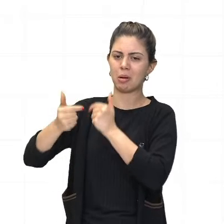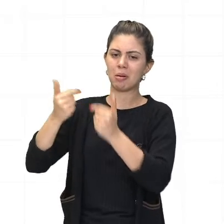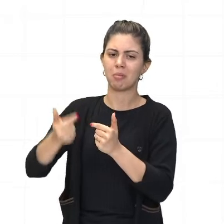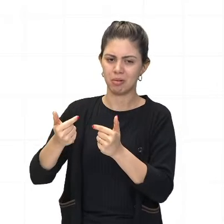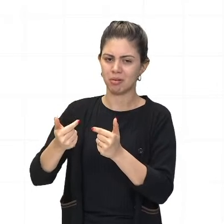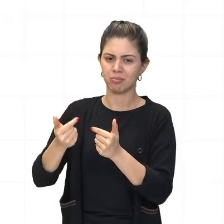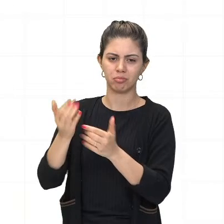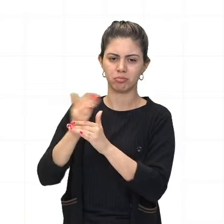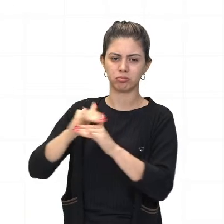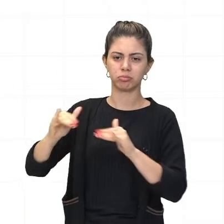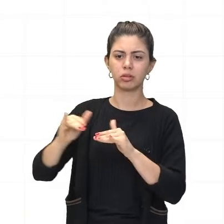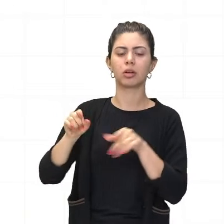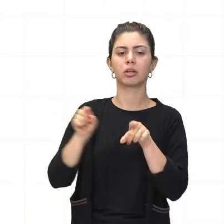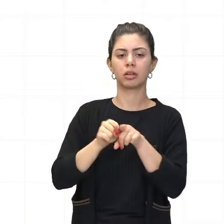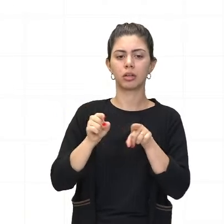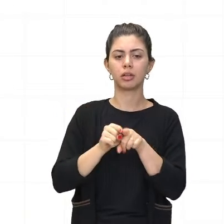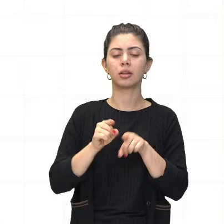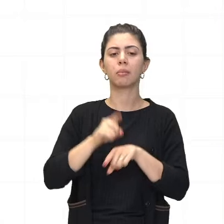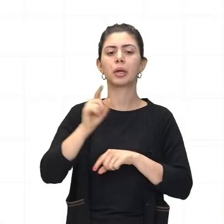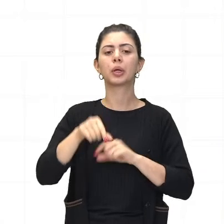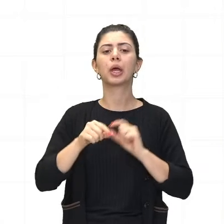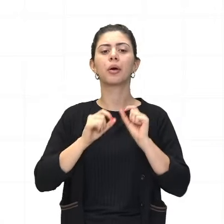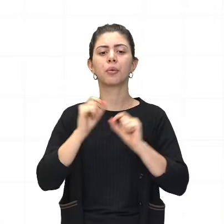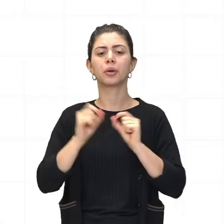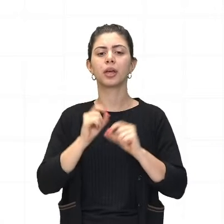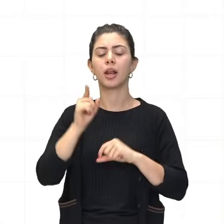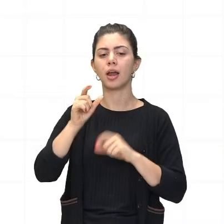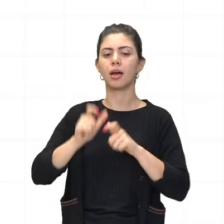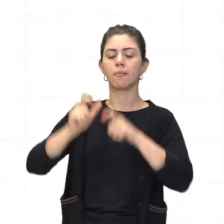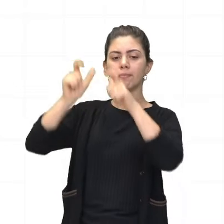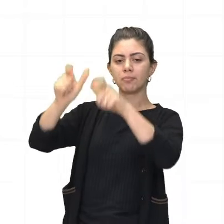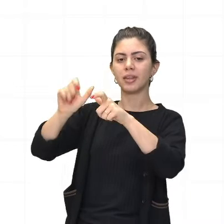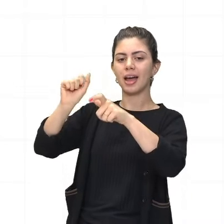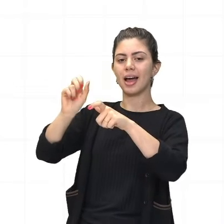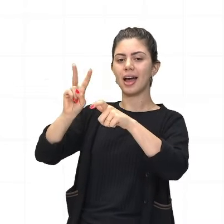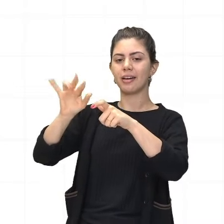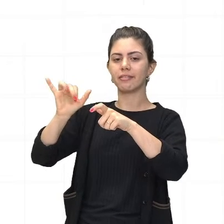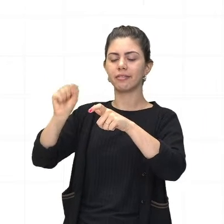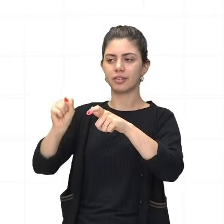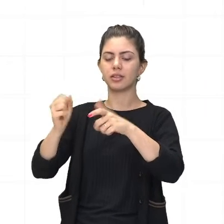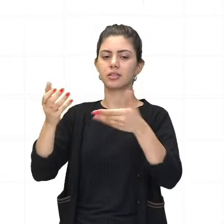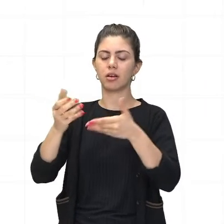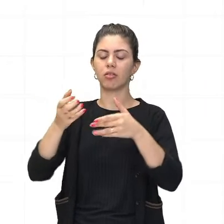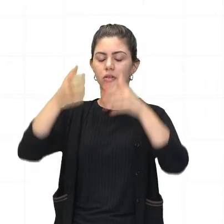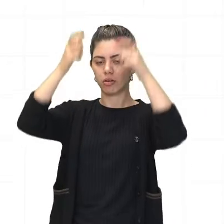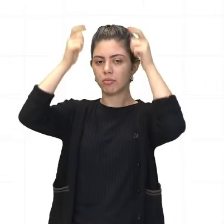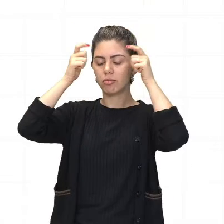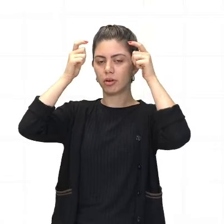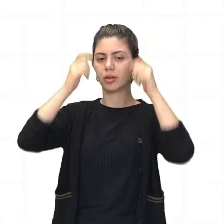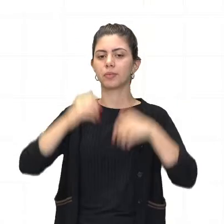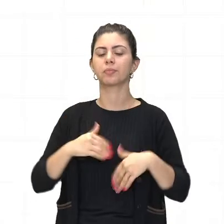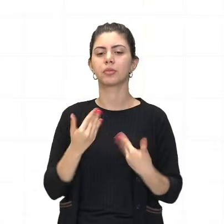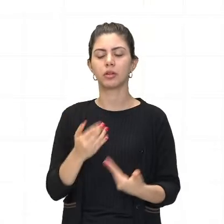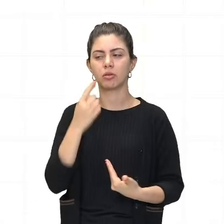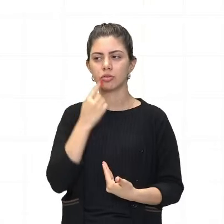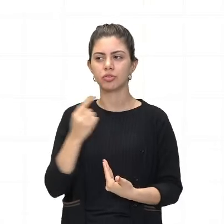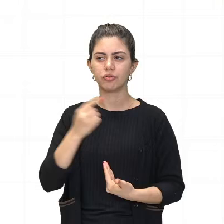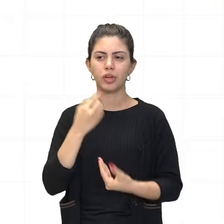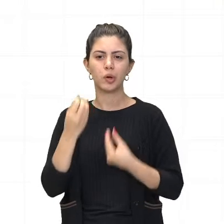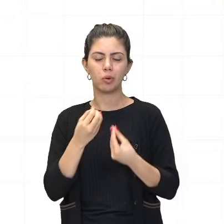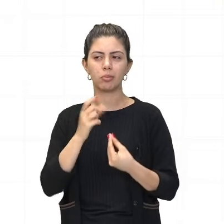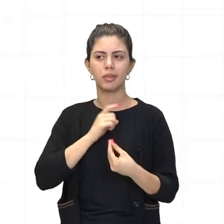pela ascensão da dinastia de Avis ao trono. Então, a partir da Revolução de Avis, nós vamos ver uma